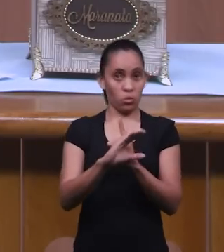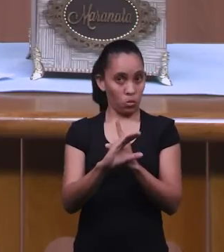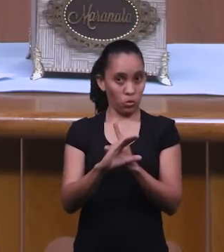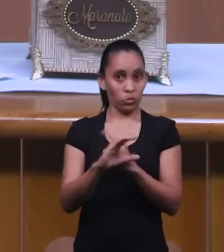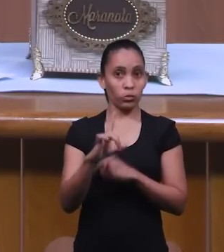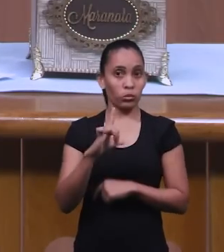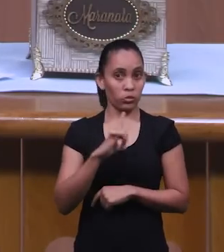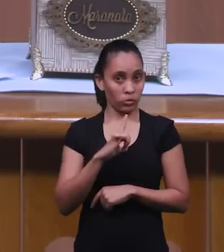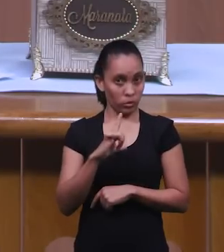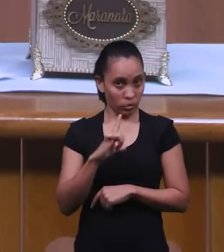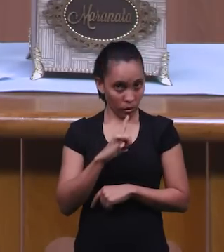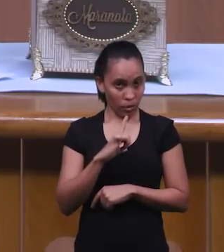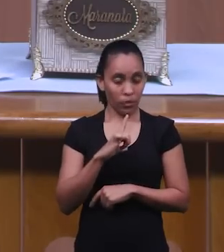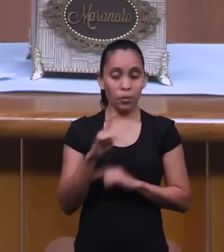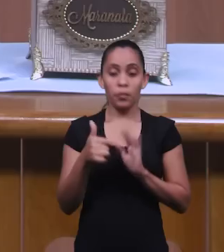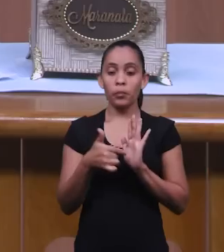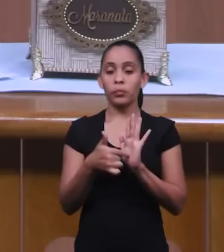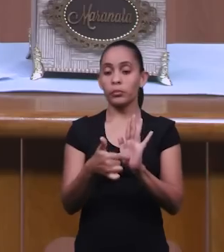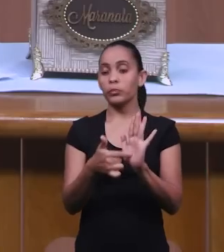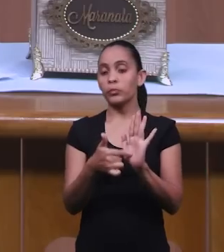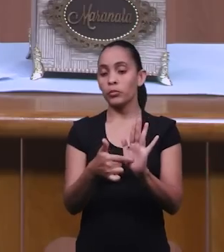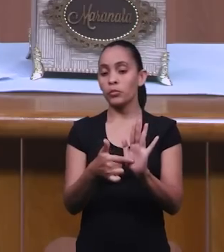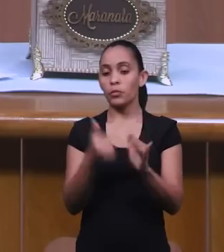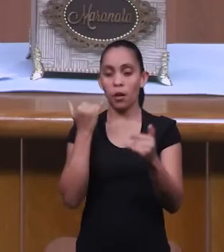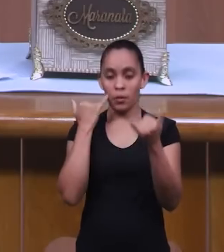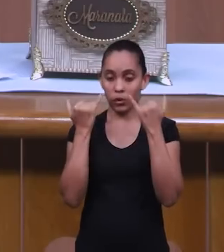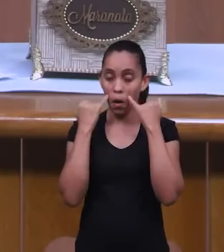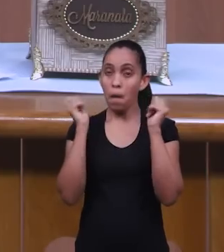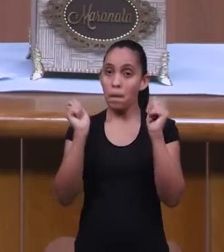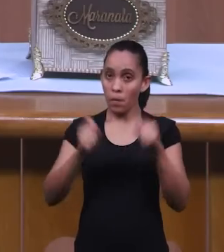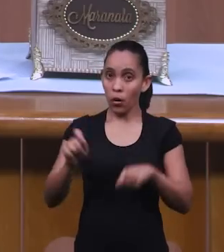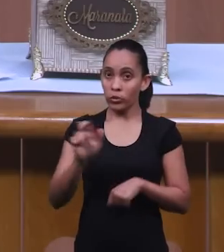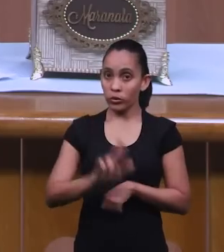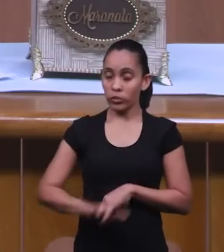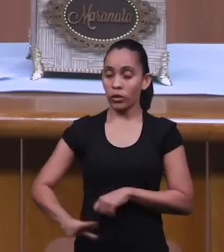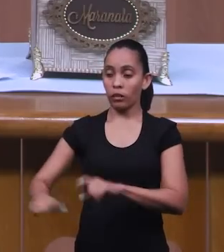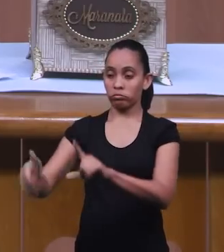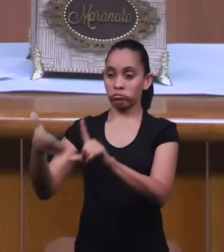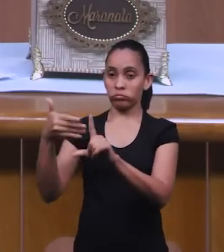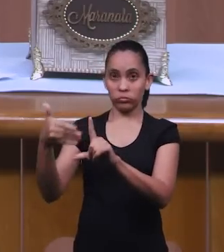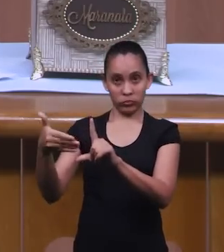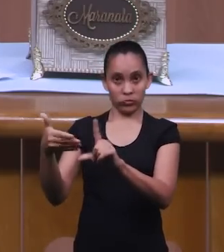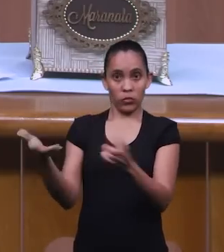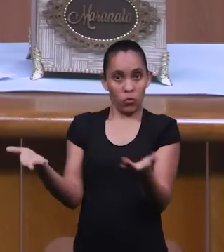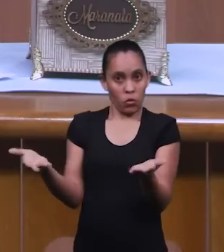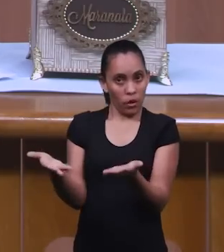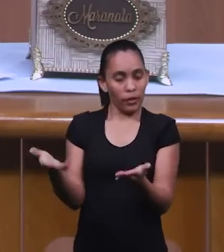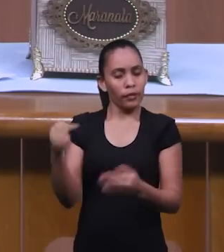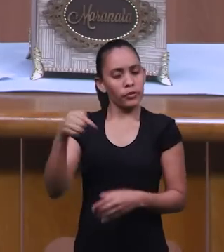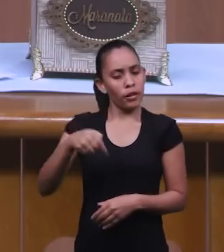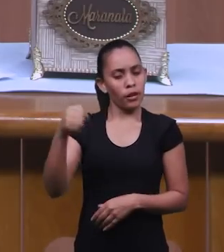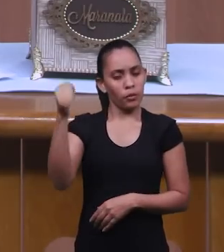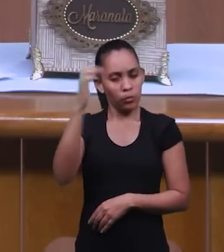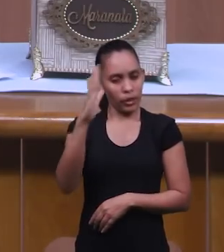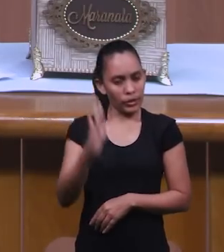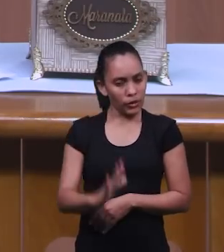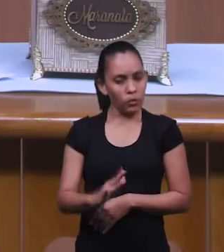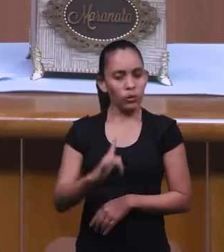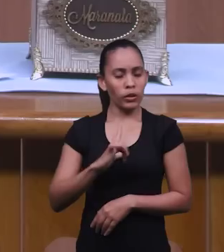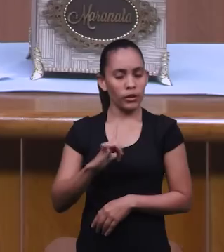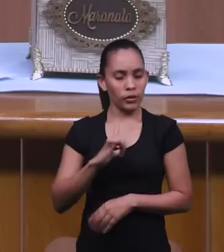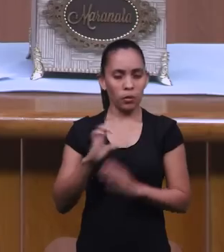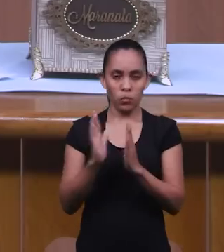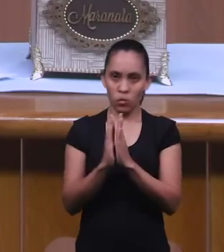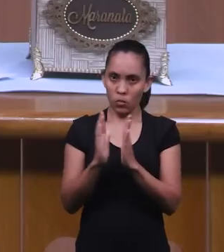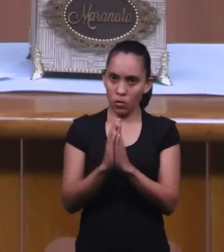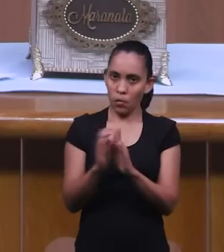deu as indicações para identificar. Pode usar o QR Code que está na tela agora. E por final, quem estiver no Brasil, quiser